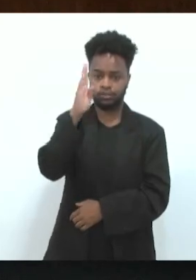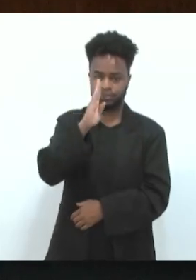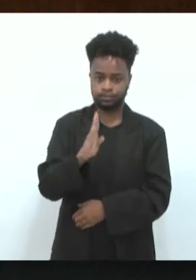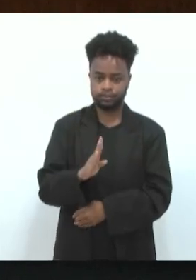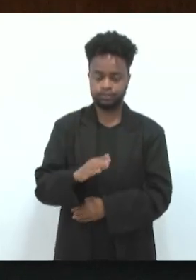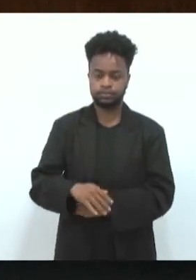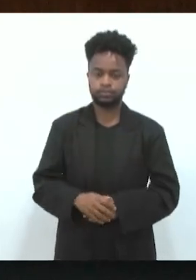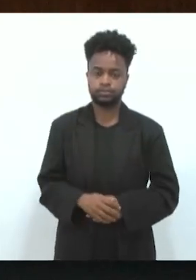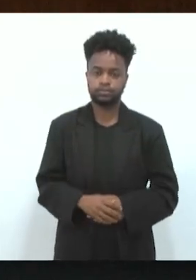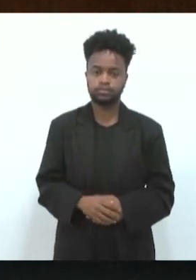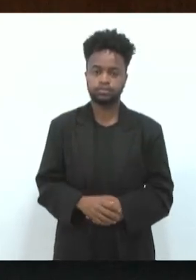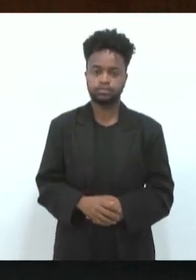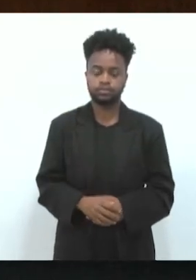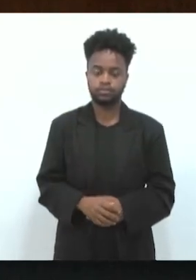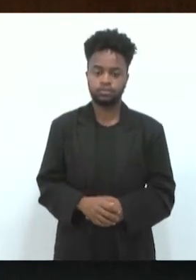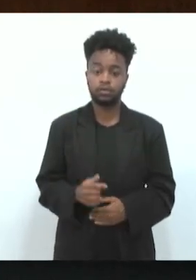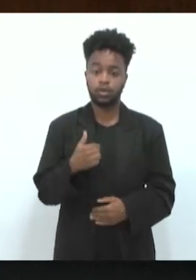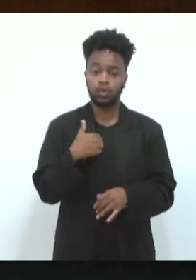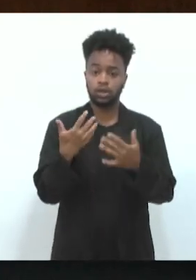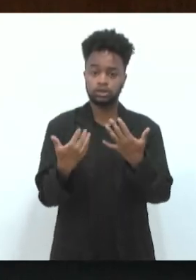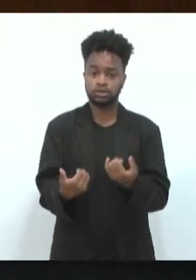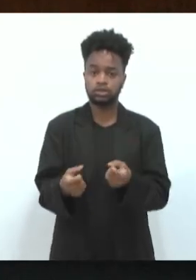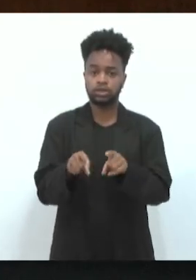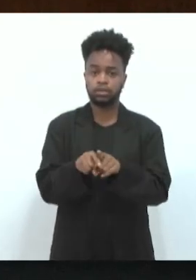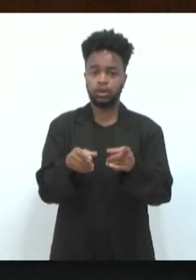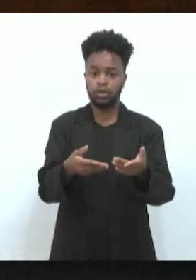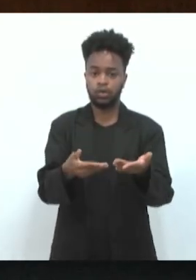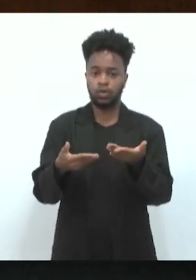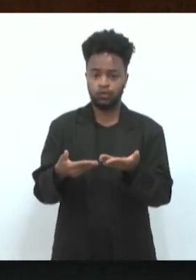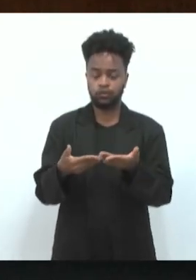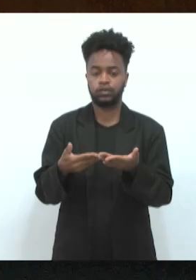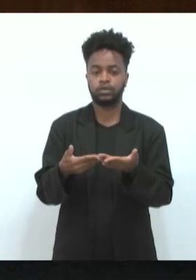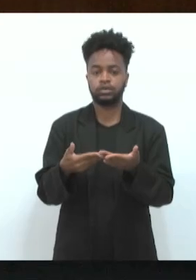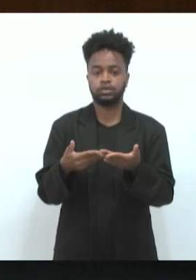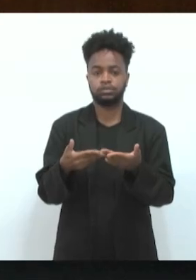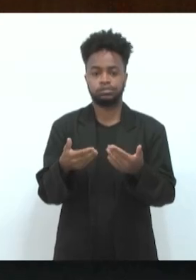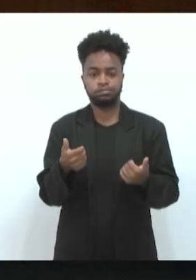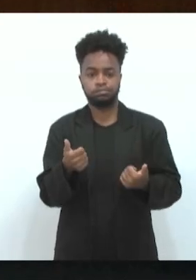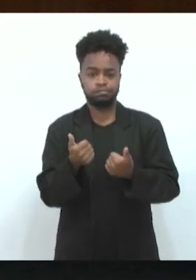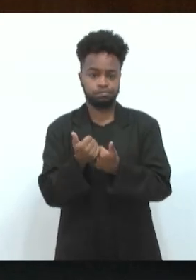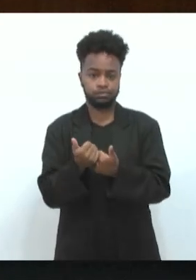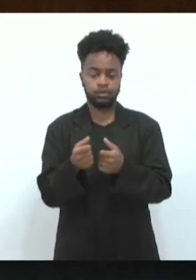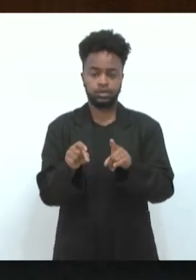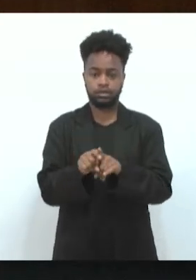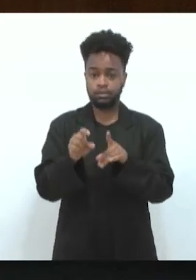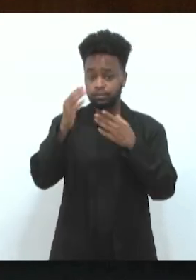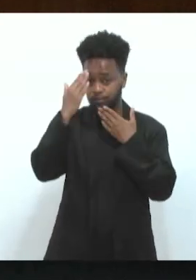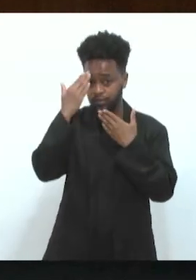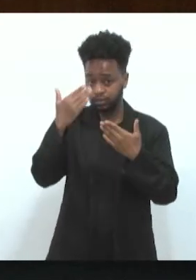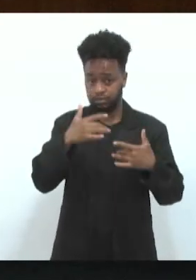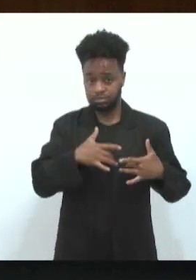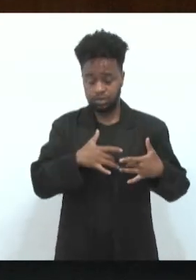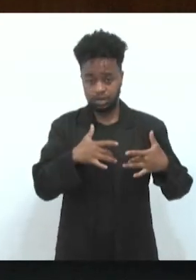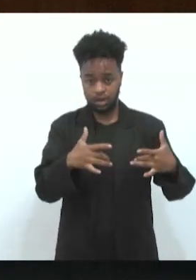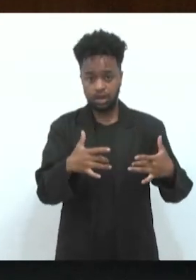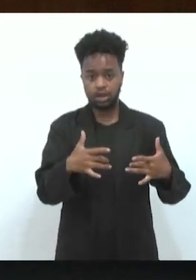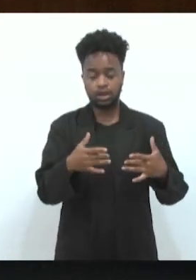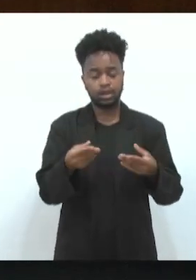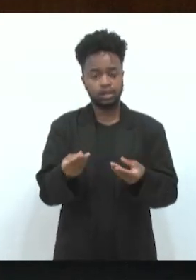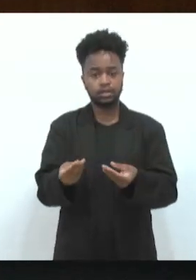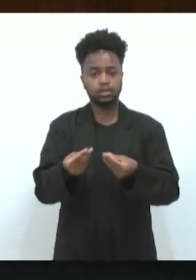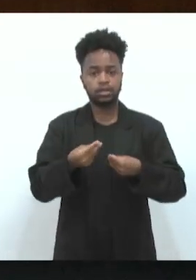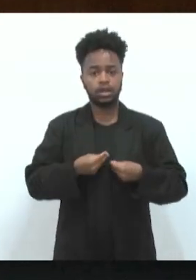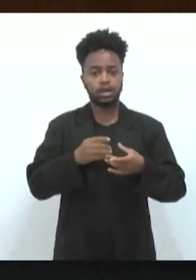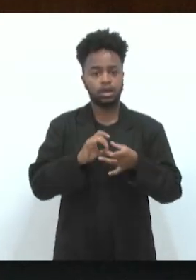E também aceito o convite pela coautoria e agradeço muito a sua generosidade de nos conceder aí